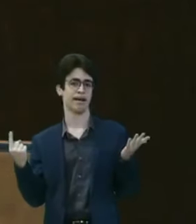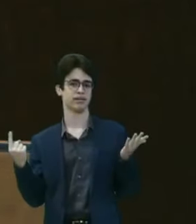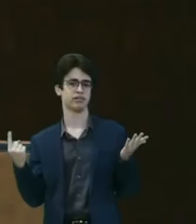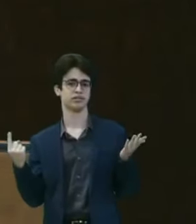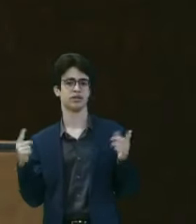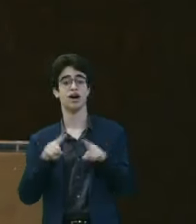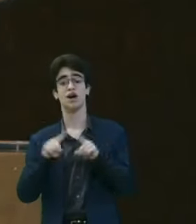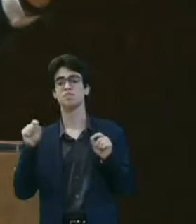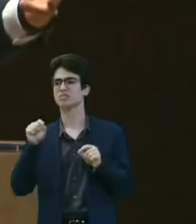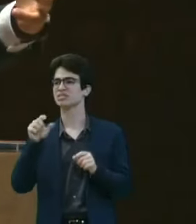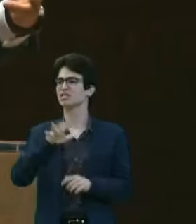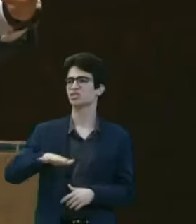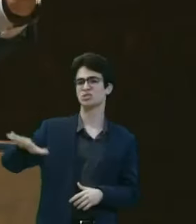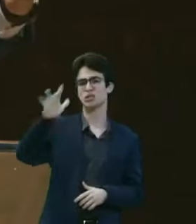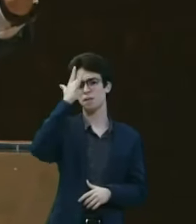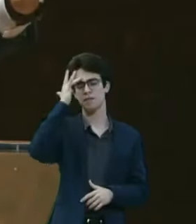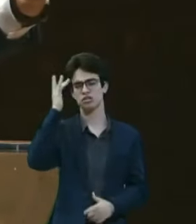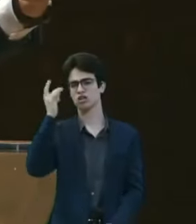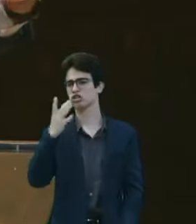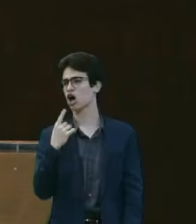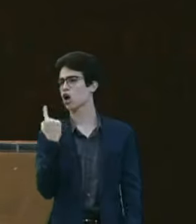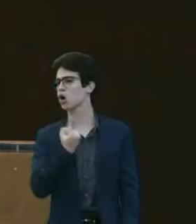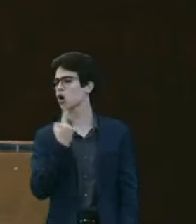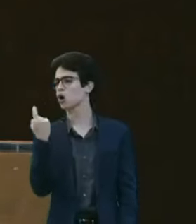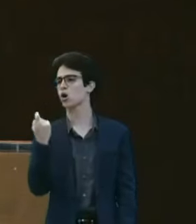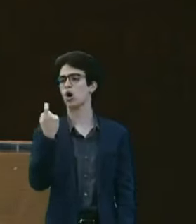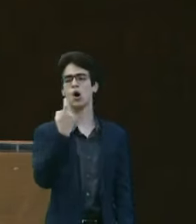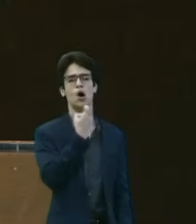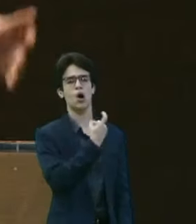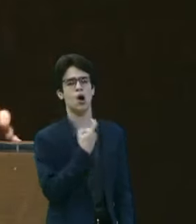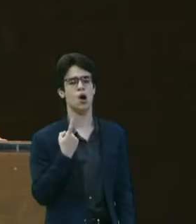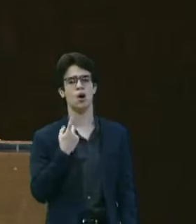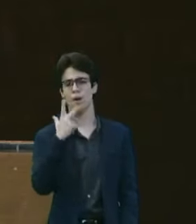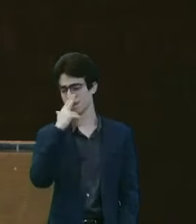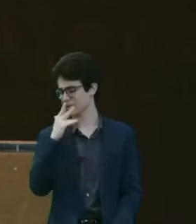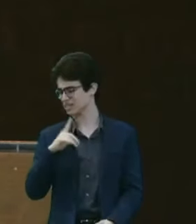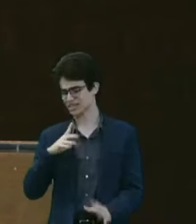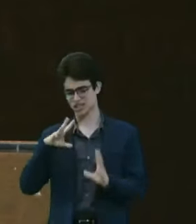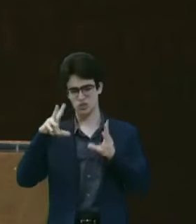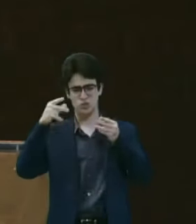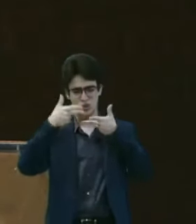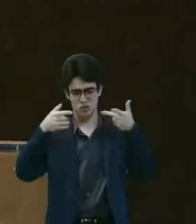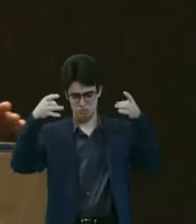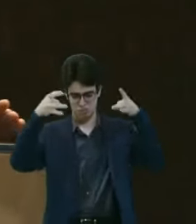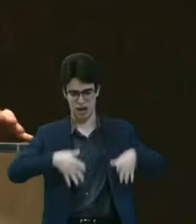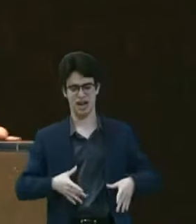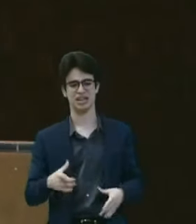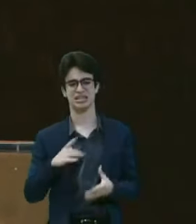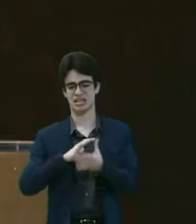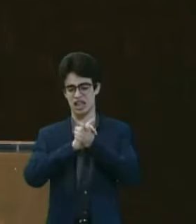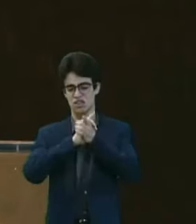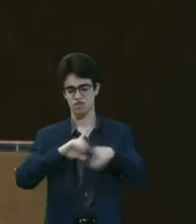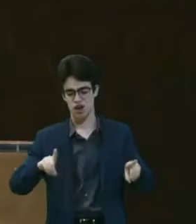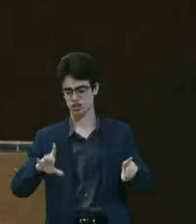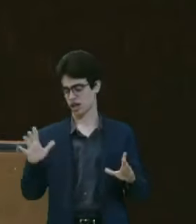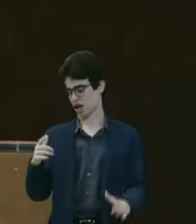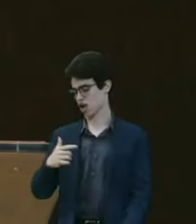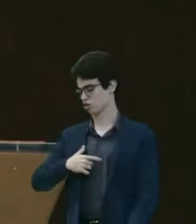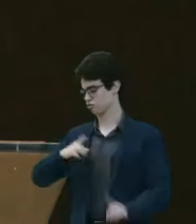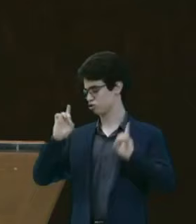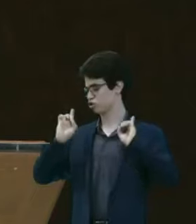E essa sociedade individualista está colocando tudo a perder. Vem os divórcios, eu tenho